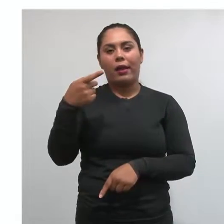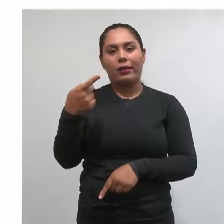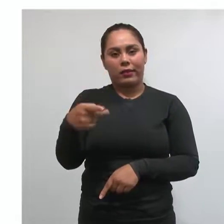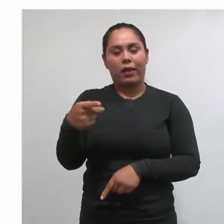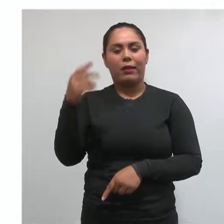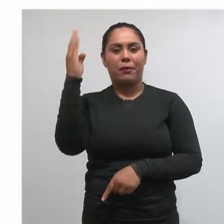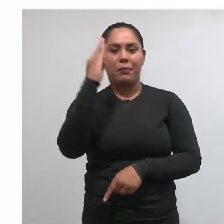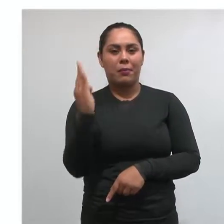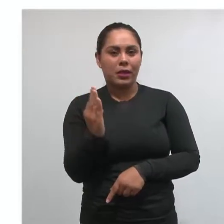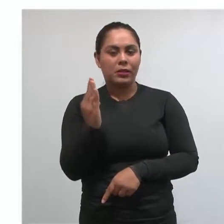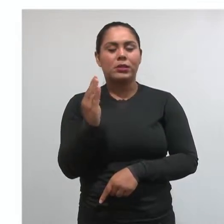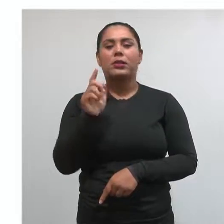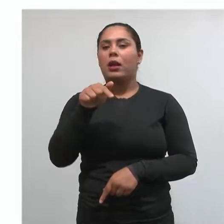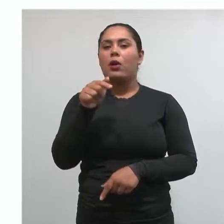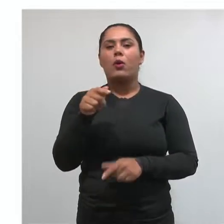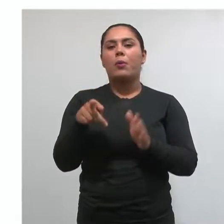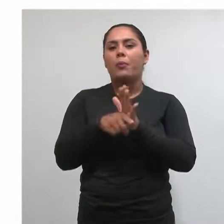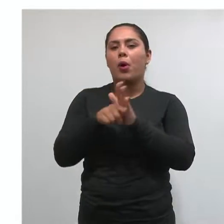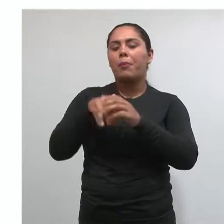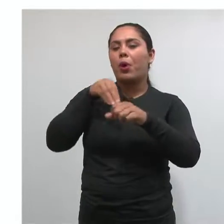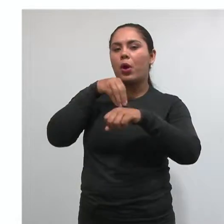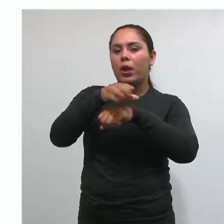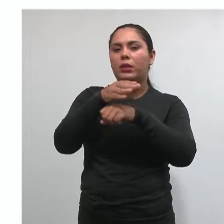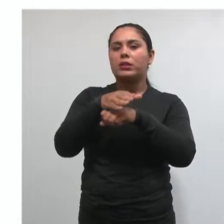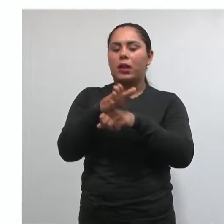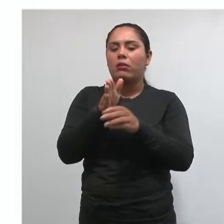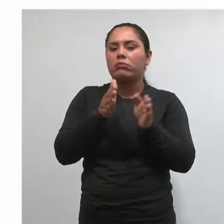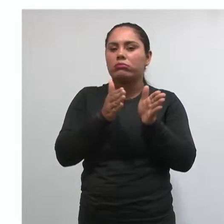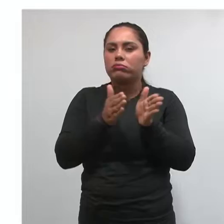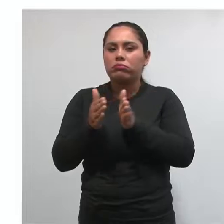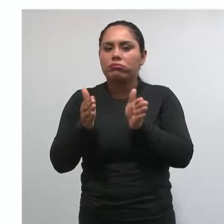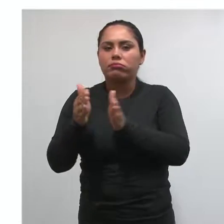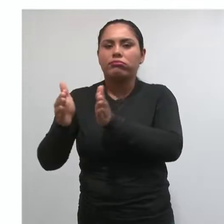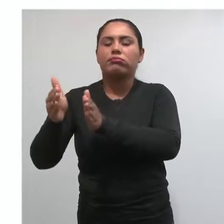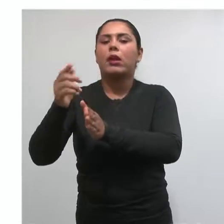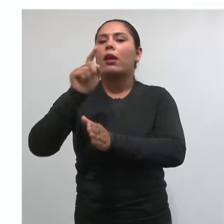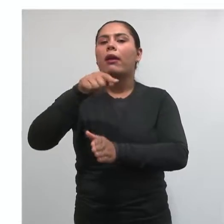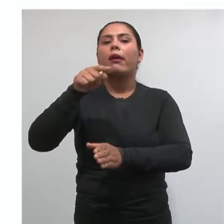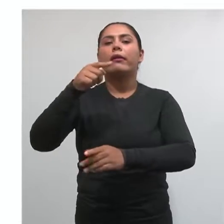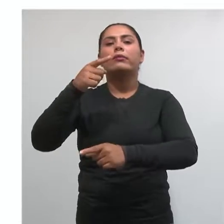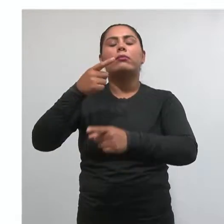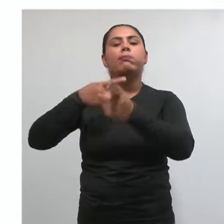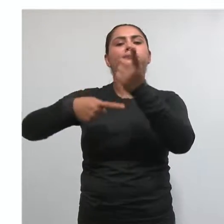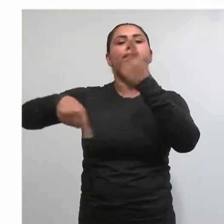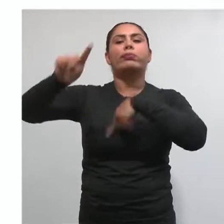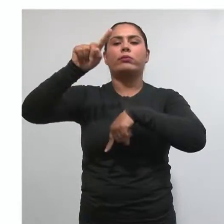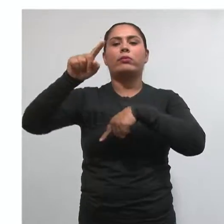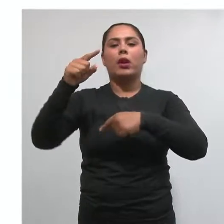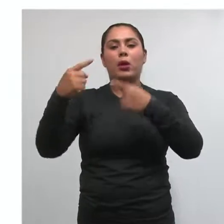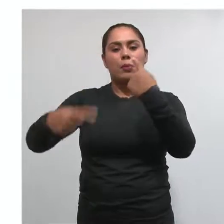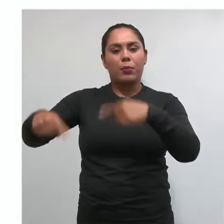um direcionamento, uma orientação para o desenvolvimentismo, né, as políticas voltadas para o